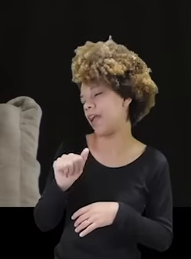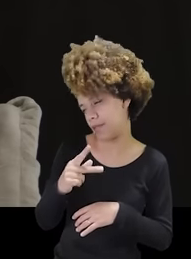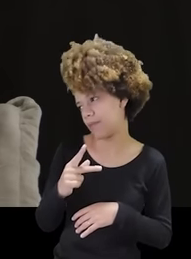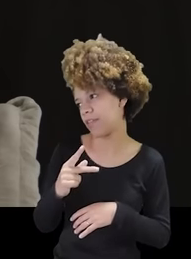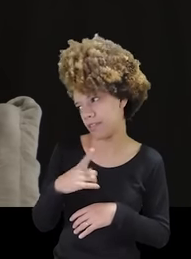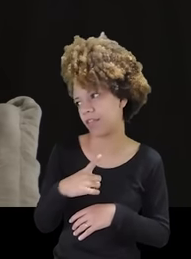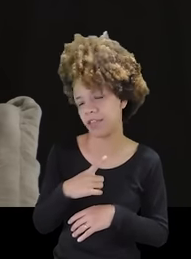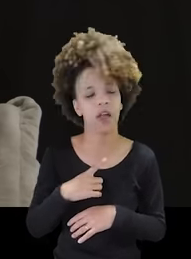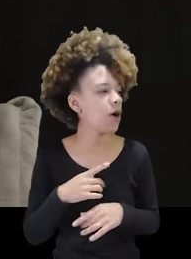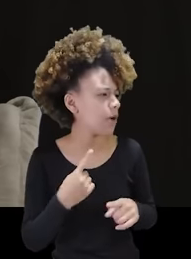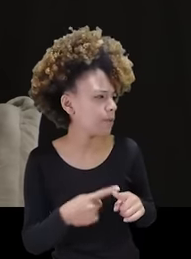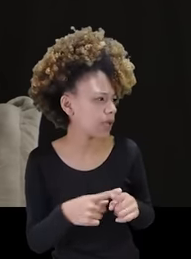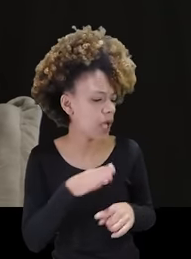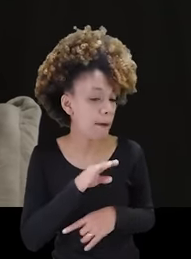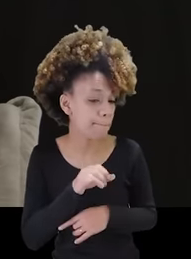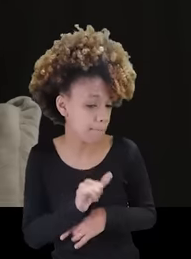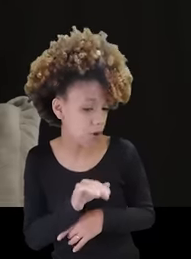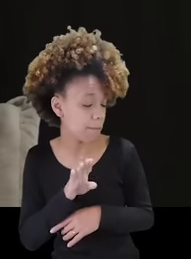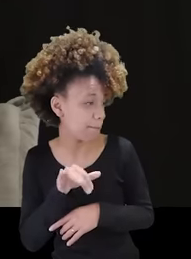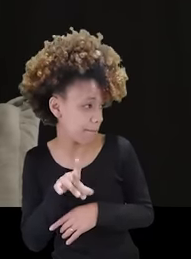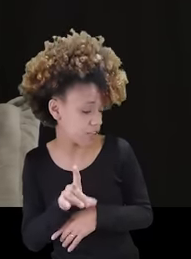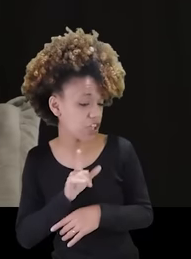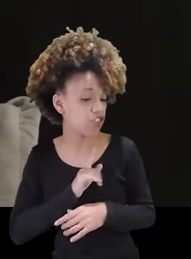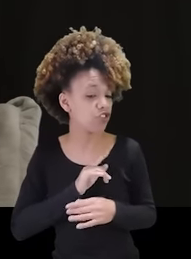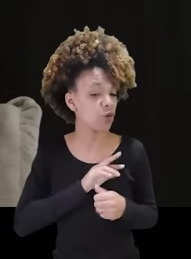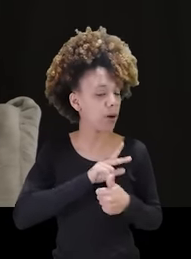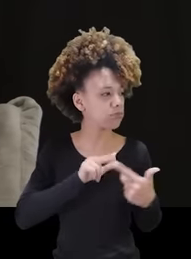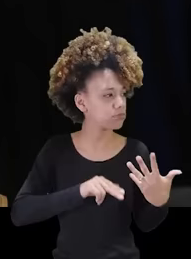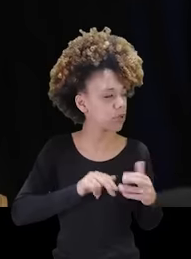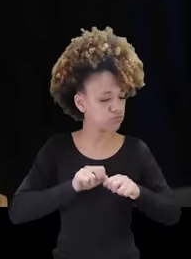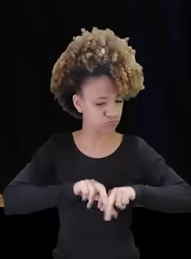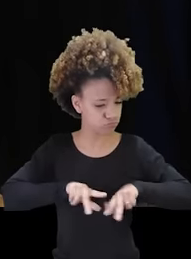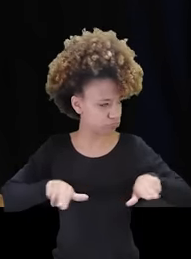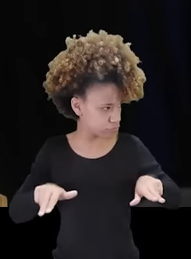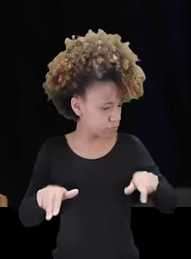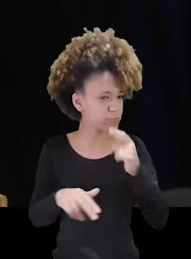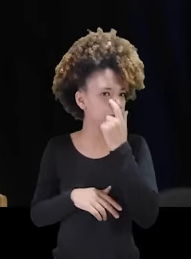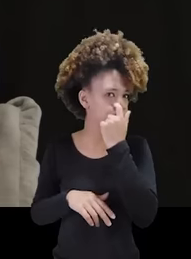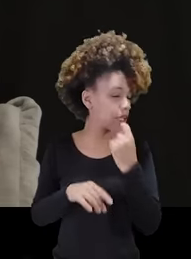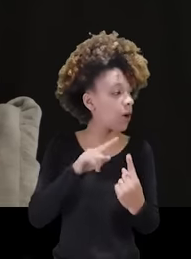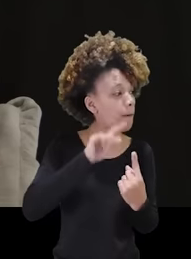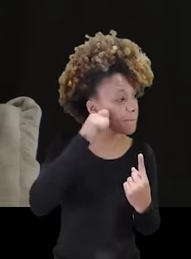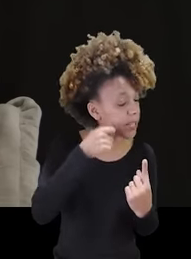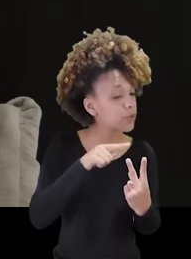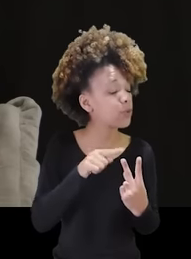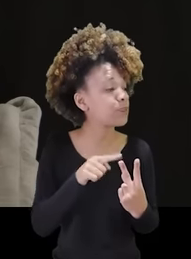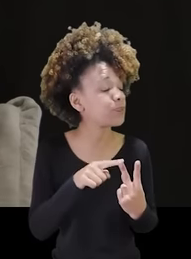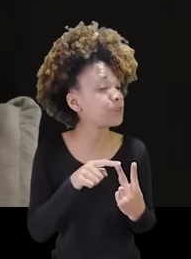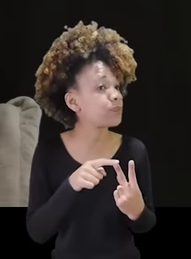é porque é engraçado que as boy band ela tinha uma configuração porque era baseada em diversidade Ah tá tem que ter o preto